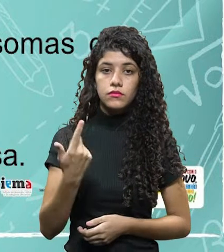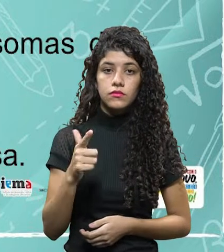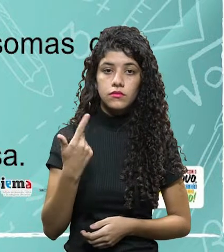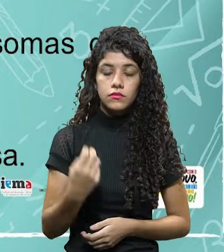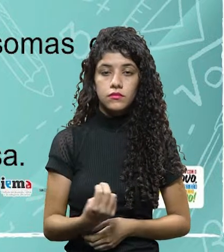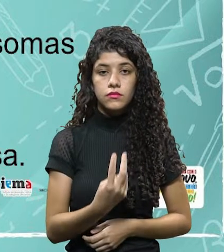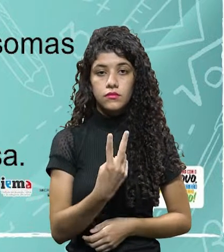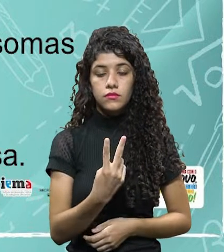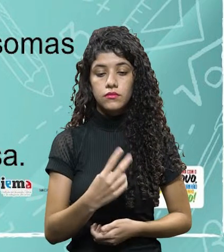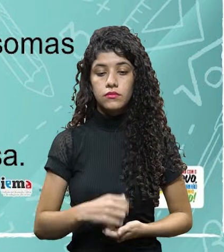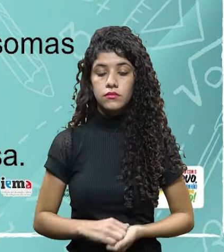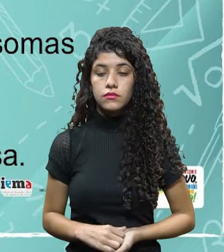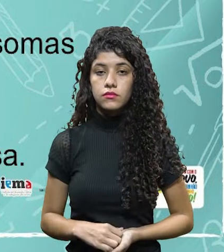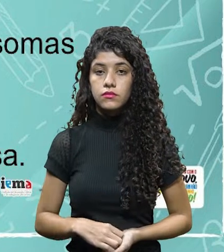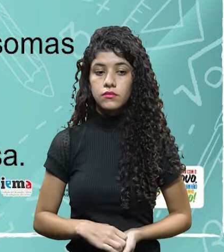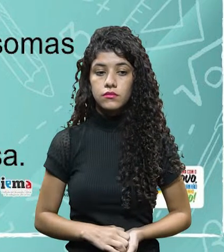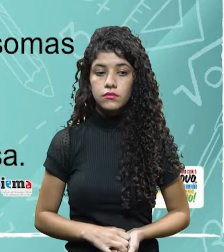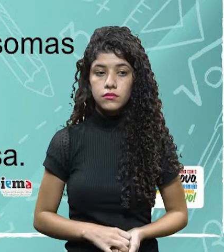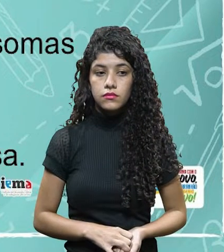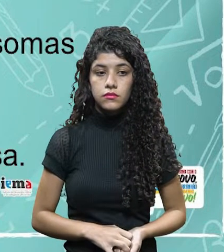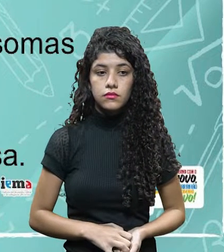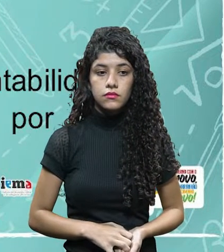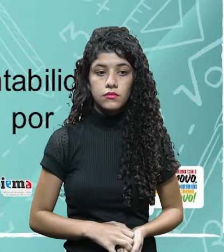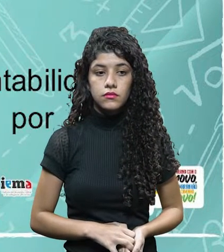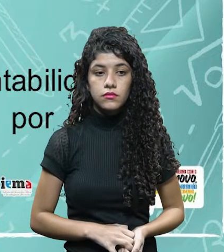créditos e vice-versa.